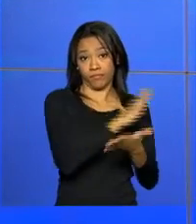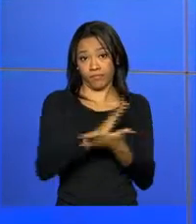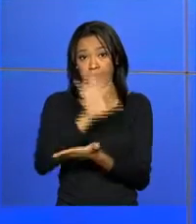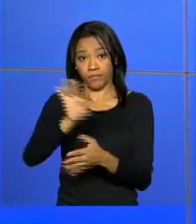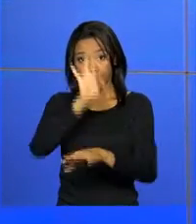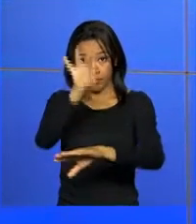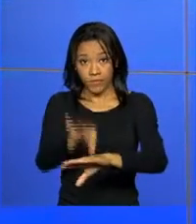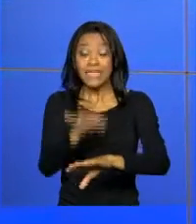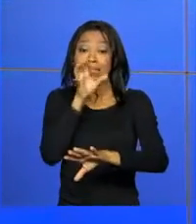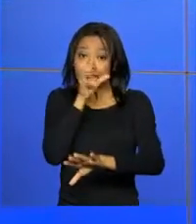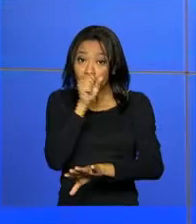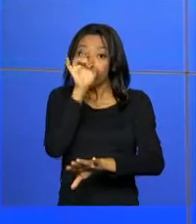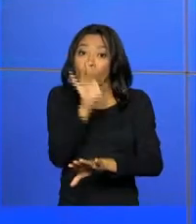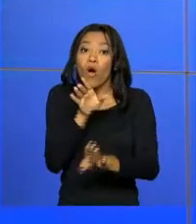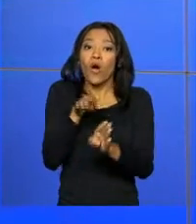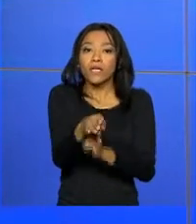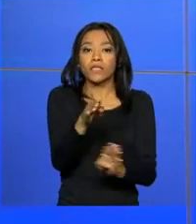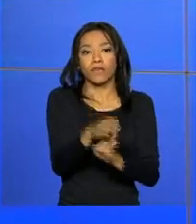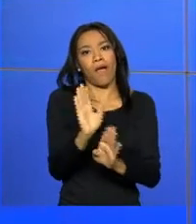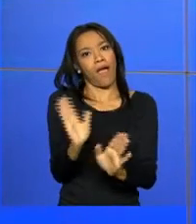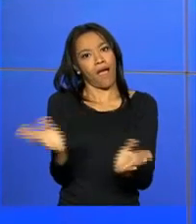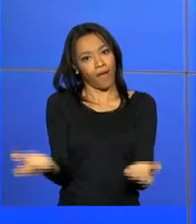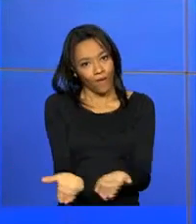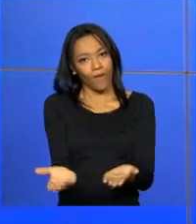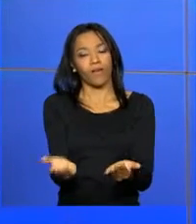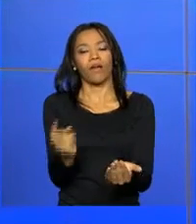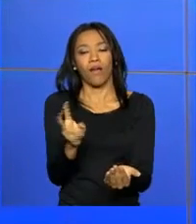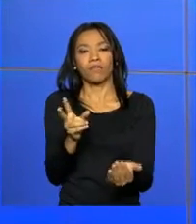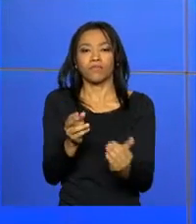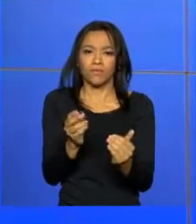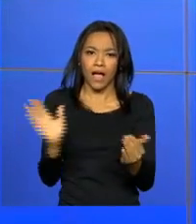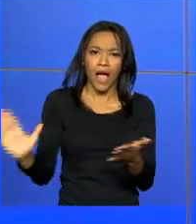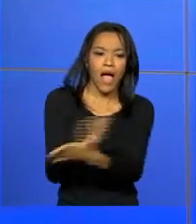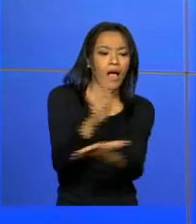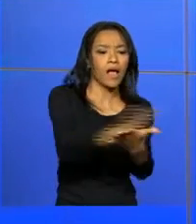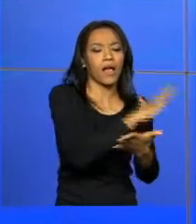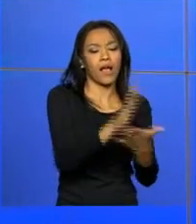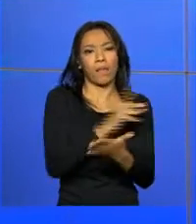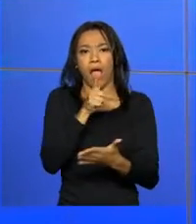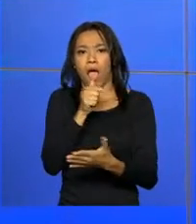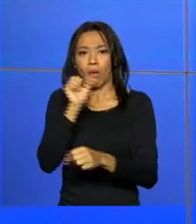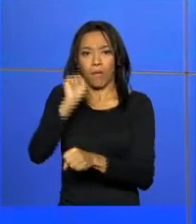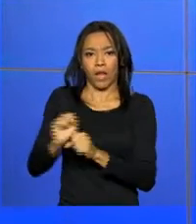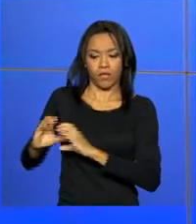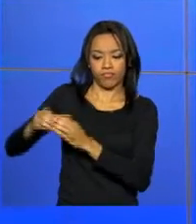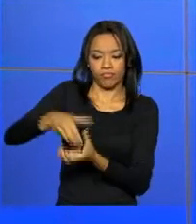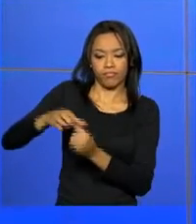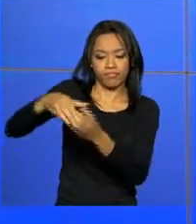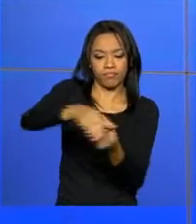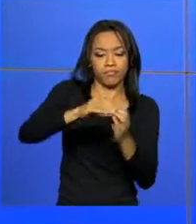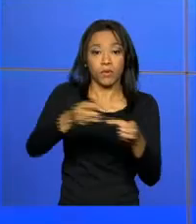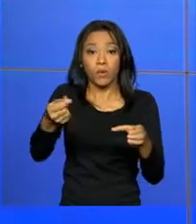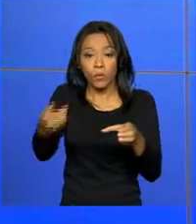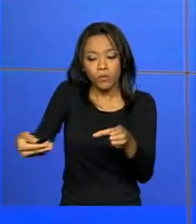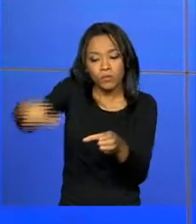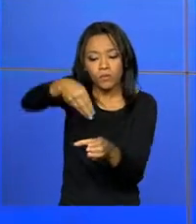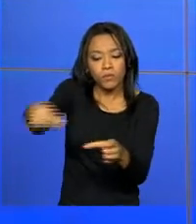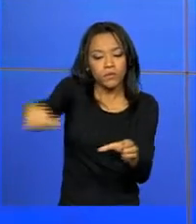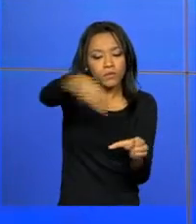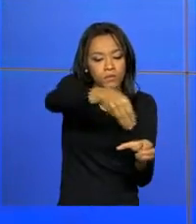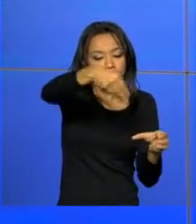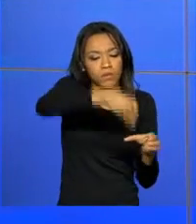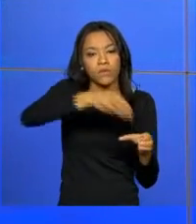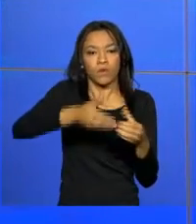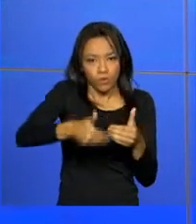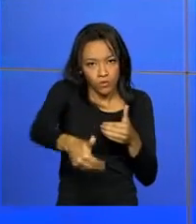trabalho foi de orientação. Agora, a vez é de exterminar os criadouros com aplicação de larvicidas. As ações seguem até